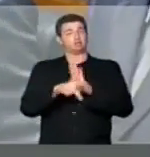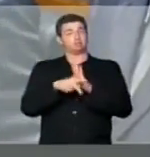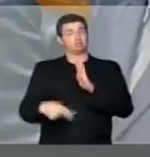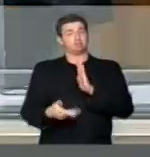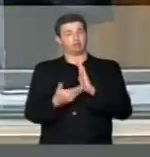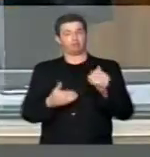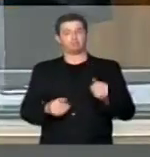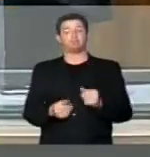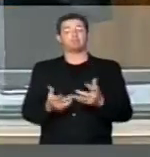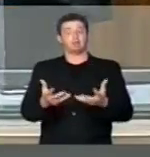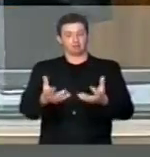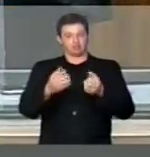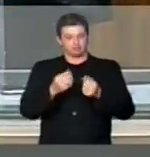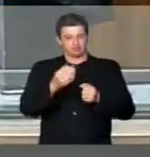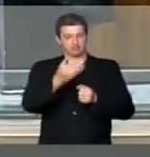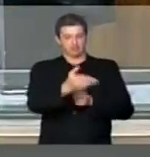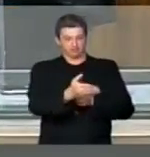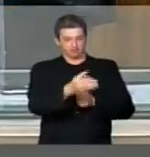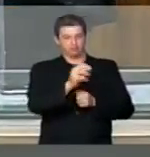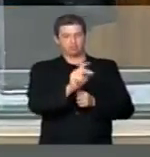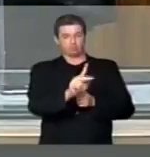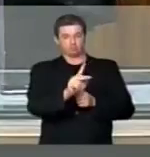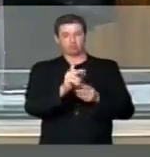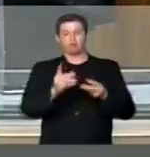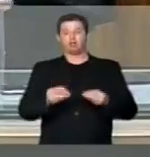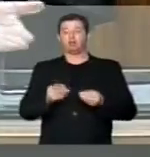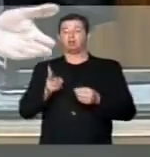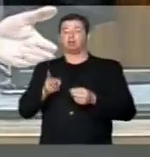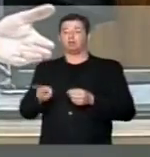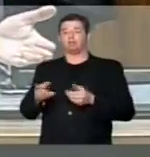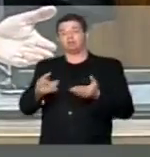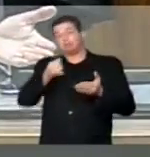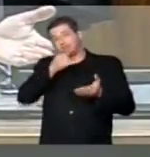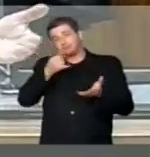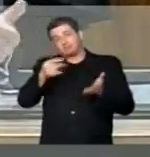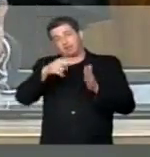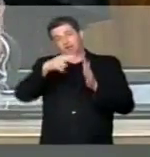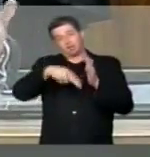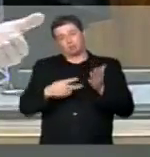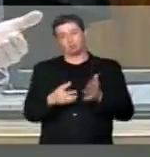Eu recebo a comunicação de Vossa Excelência e darei continuidade à leitura aqui. Nada mais.